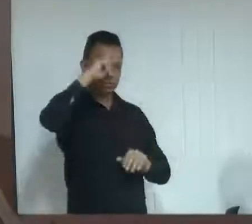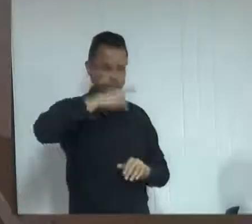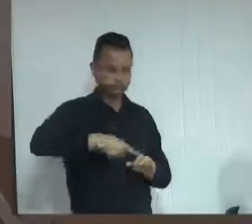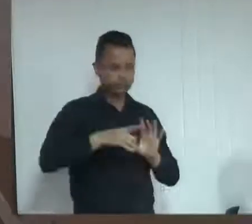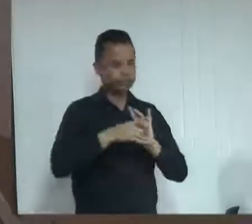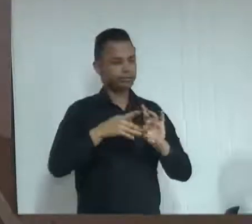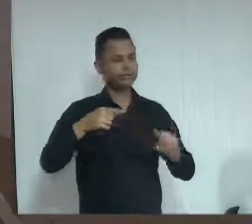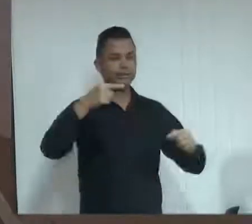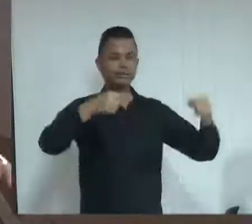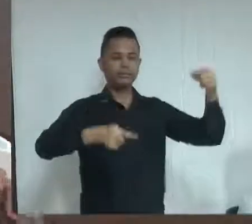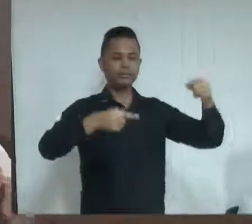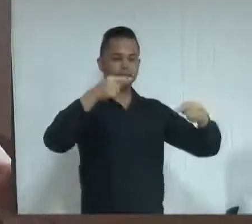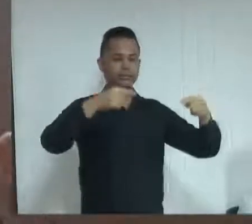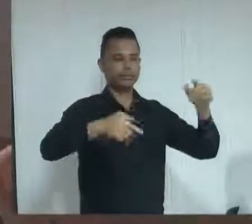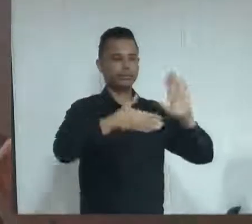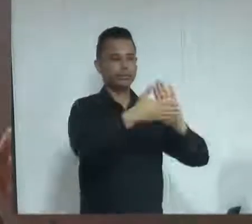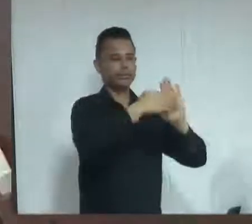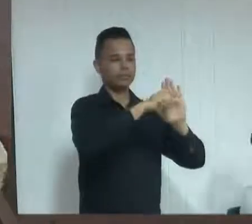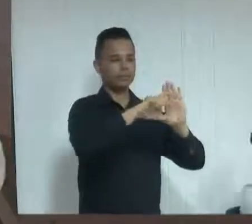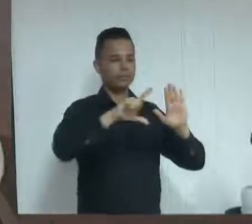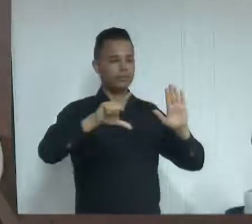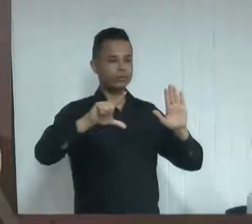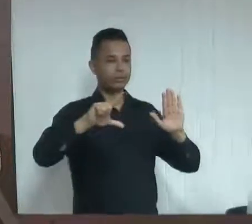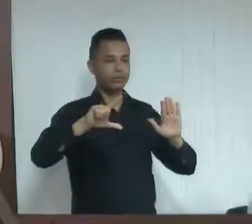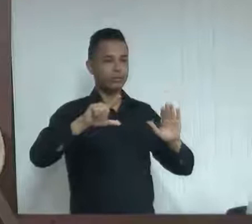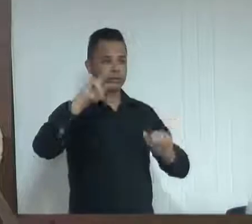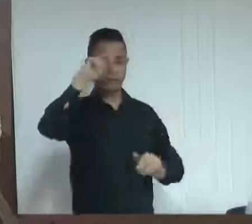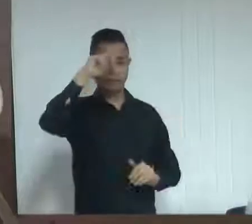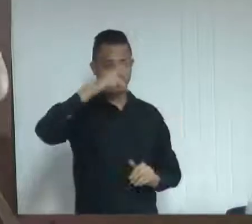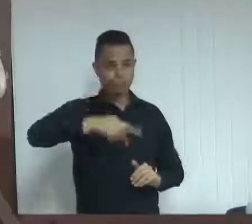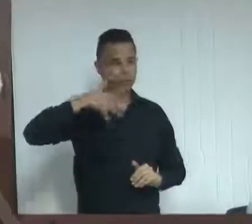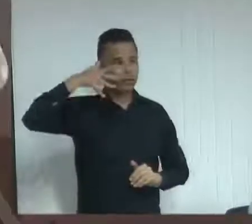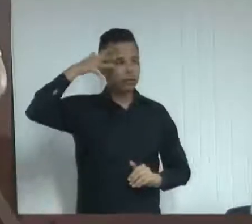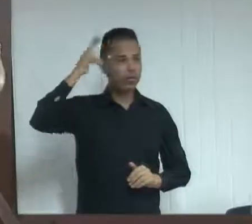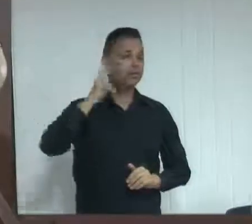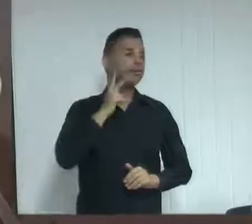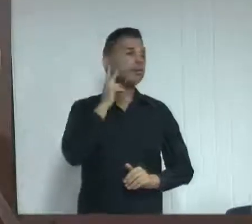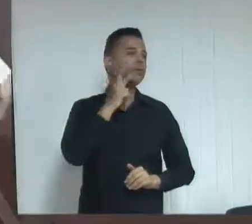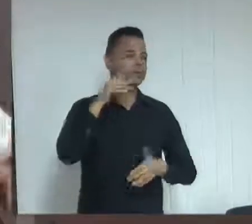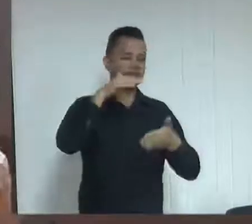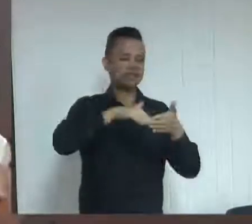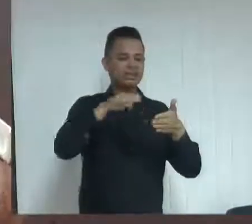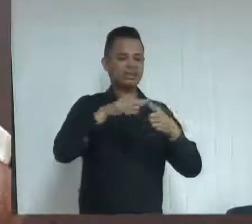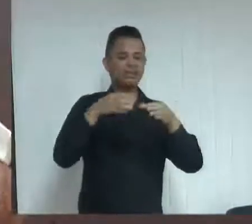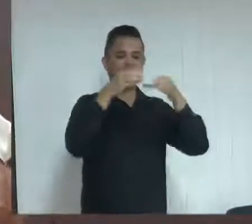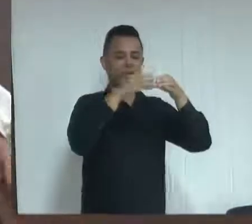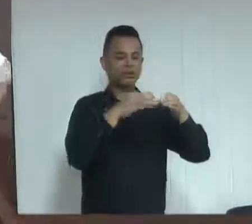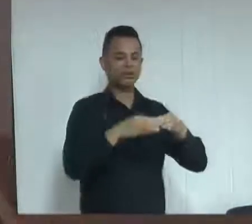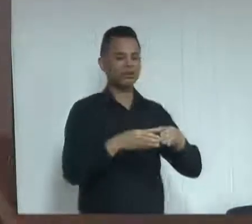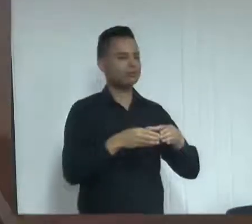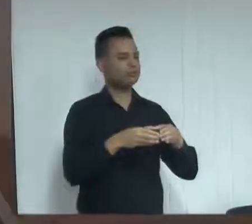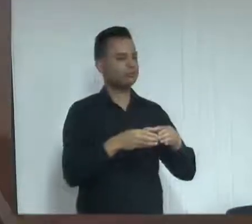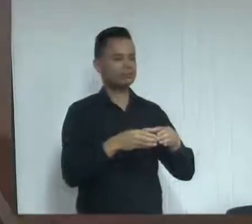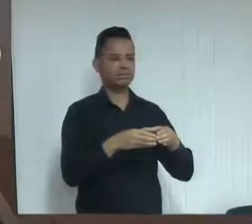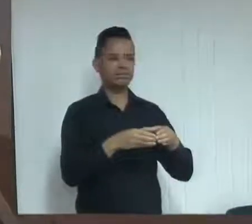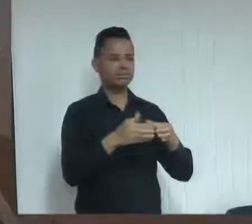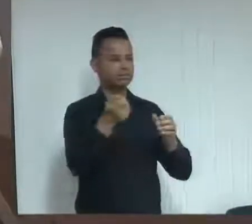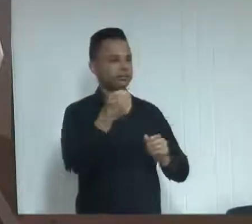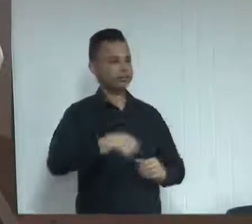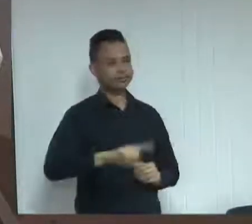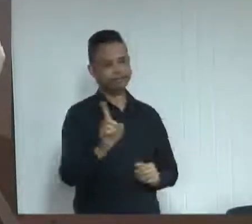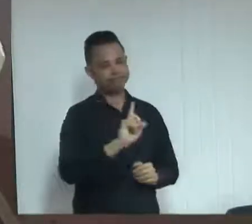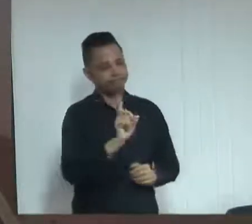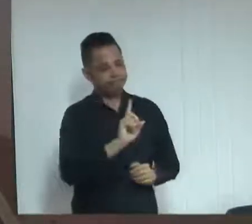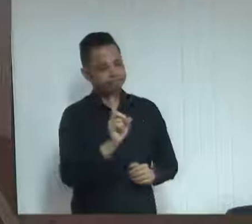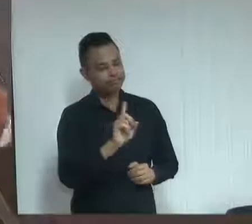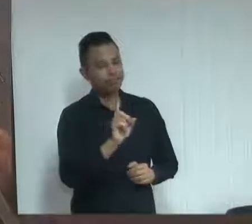discutindo o projeto. Meu modo de entender, Vinhedo tem secretaria demais. A partir do momento que a gente